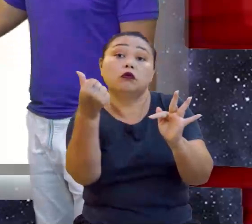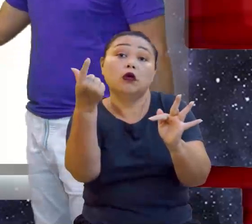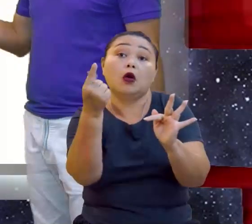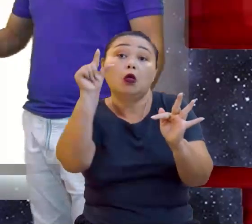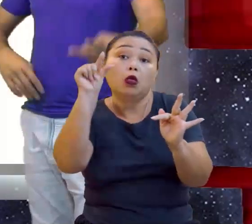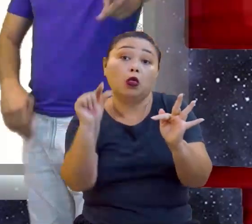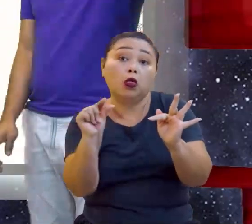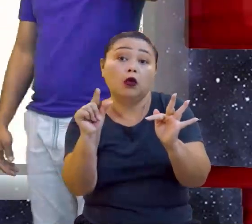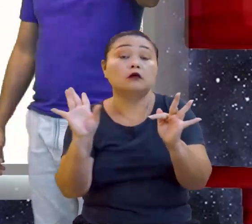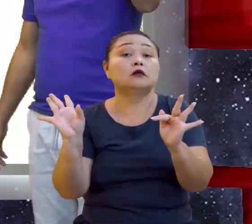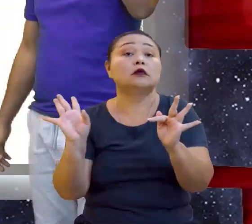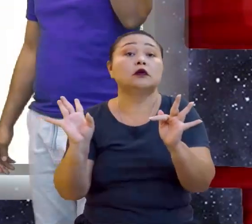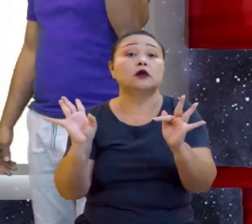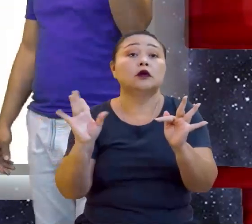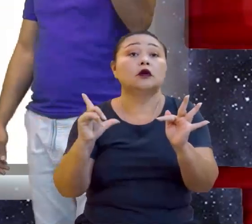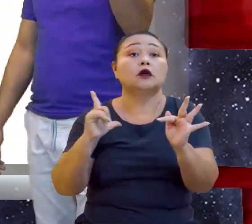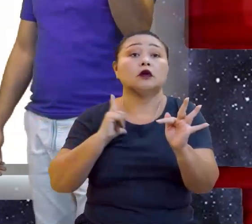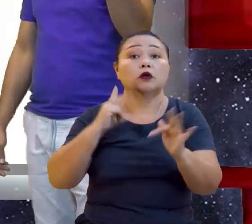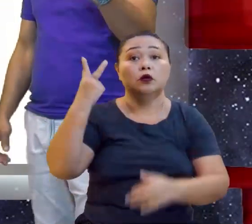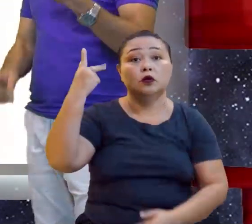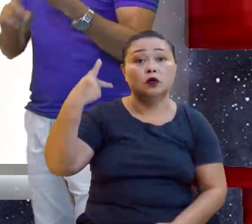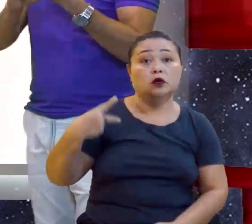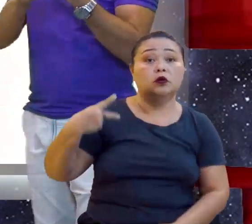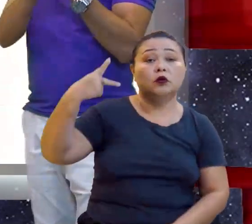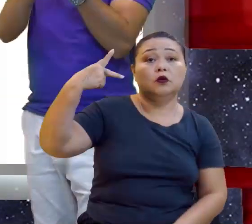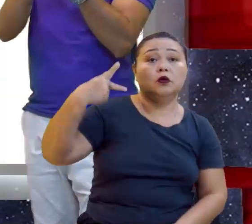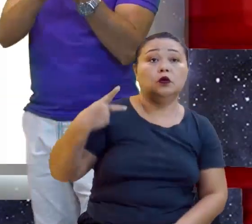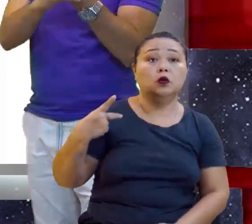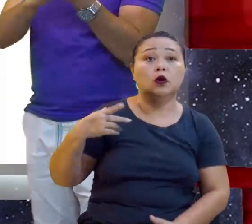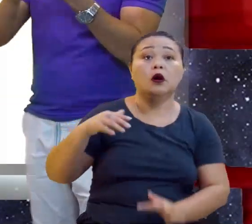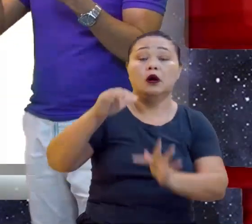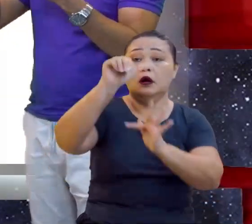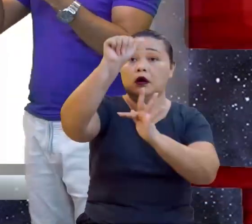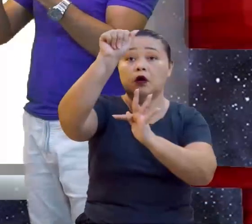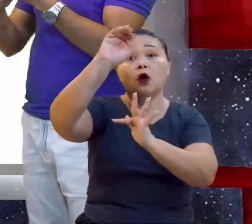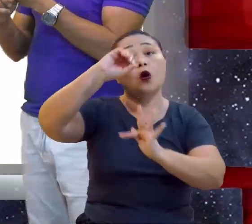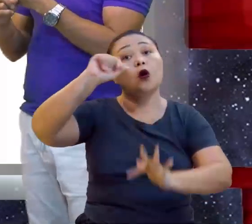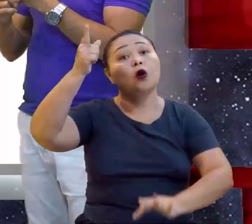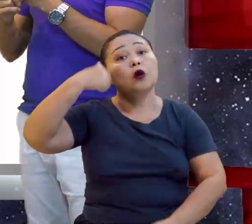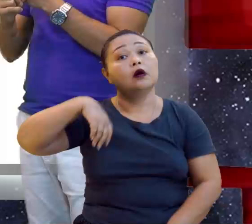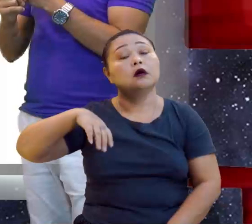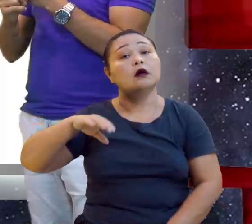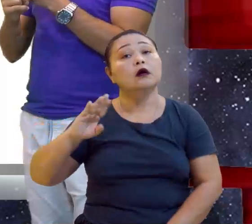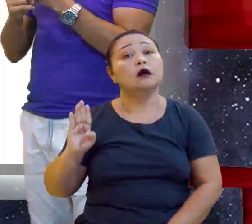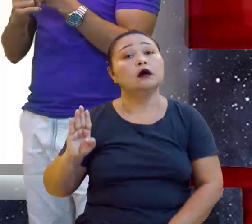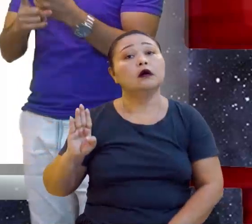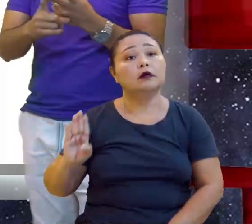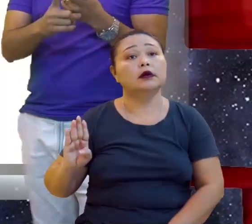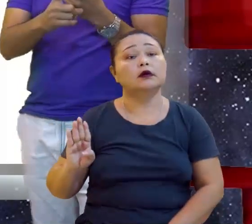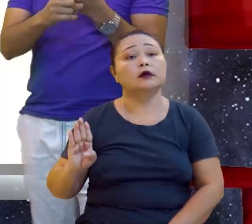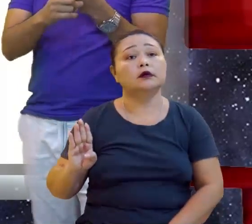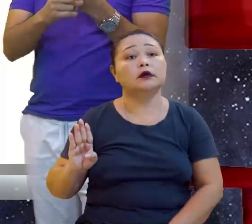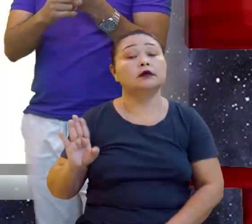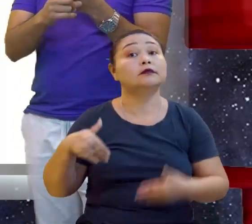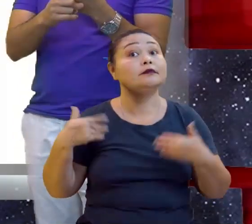Então, tá fora. Temos duas opções. Ou é a A, ou é a B. E agora?